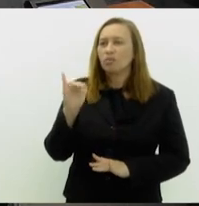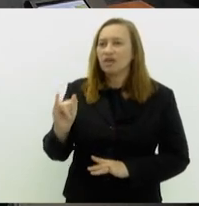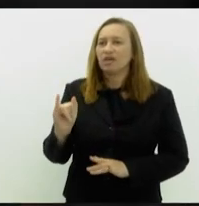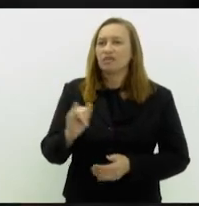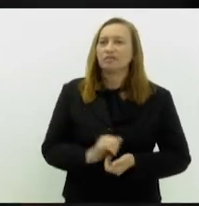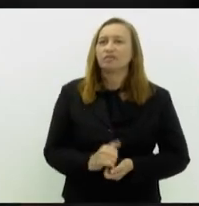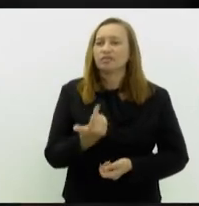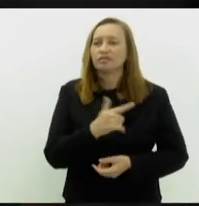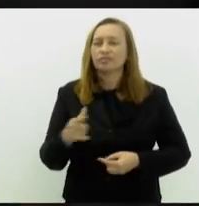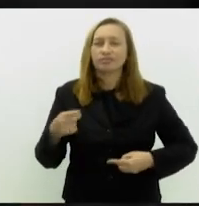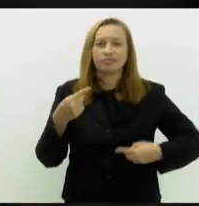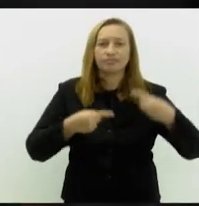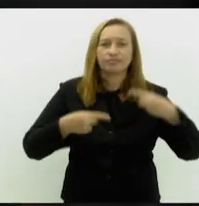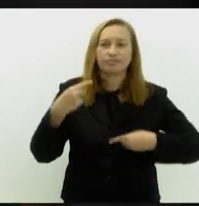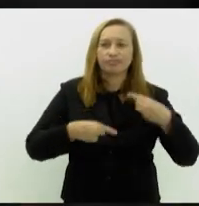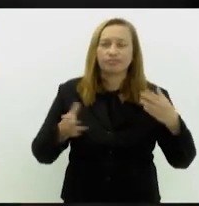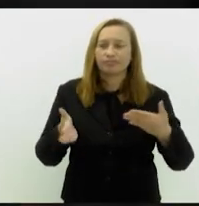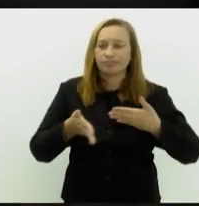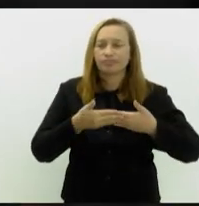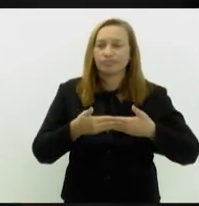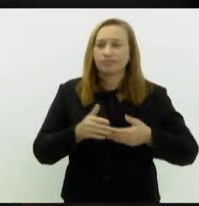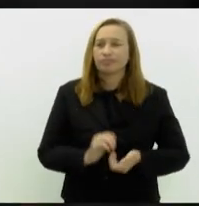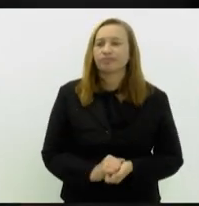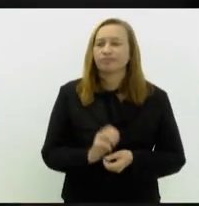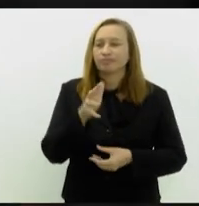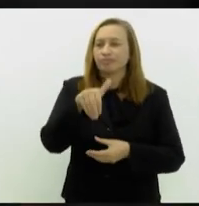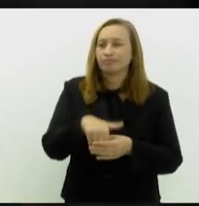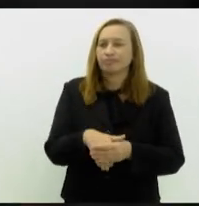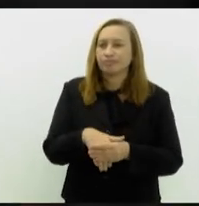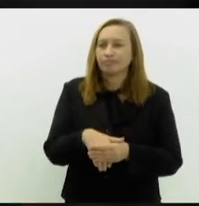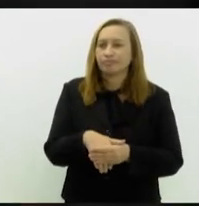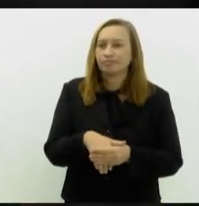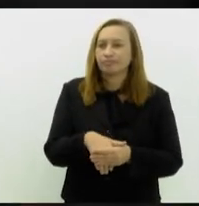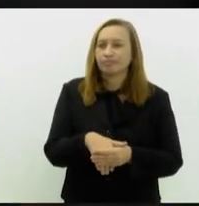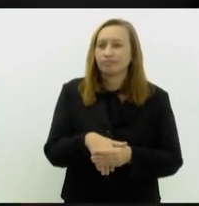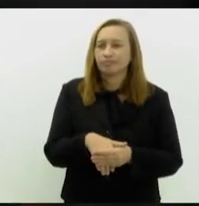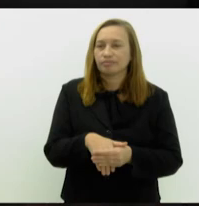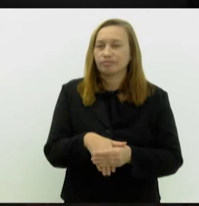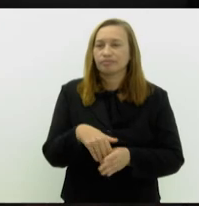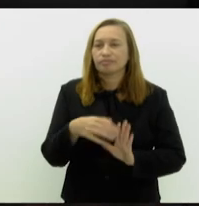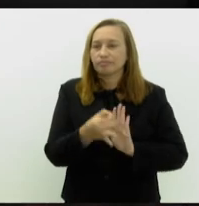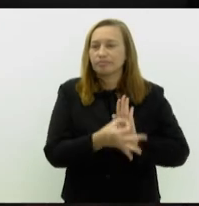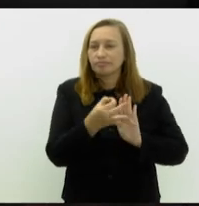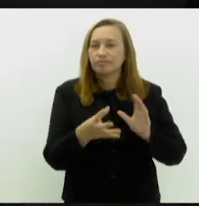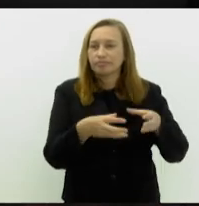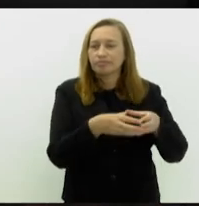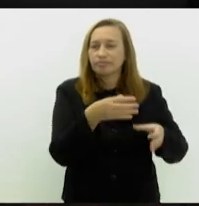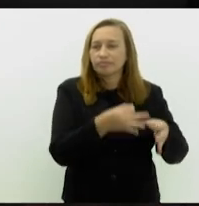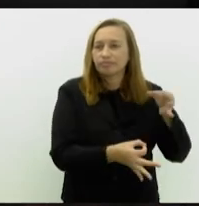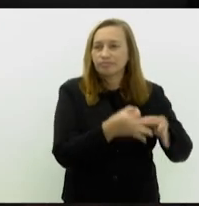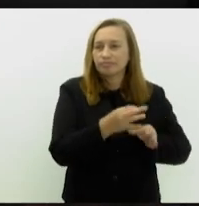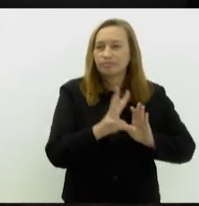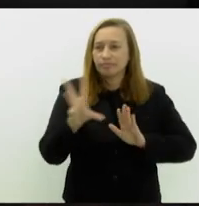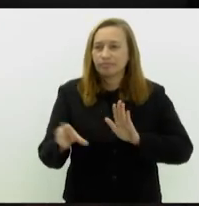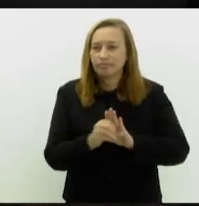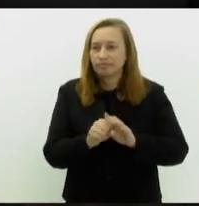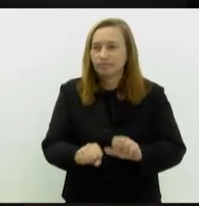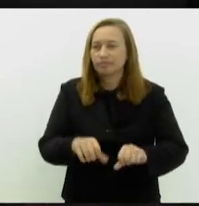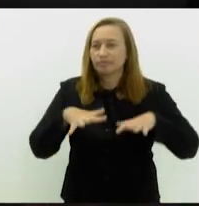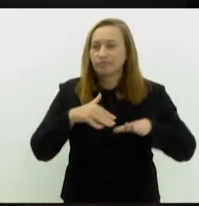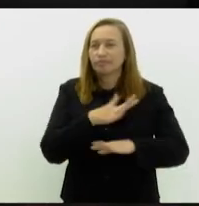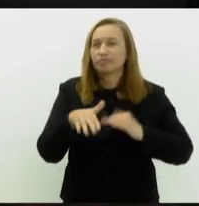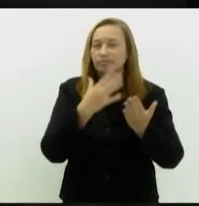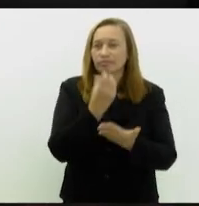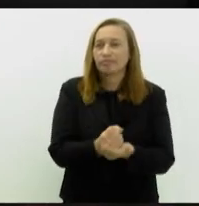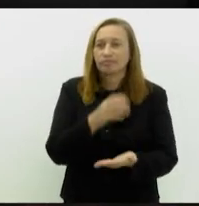Não havendo mais quem queira discutir, encerrada a discussão. Em votação, parecer da Comissão de Constituição e Justiça, as emendas de plenário. Senhores que aprovam,